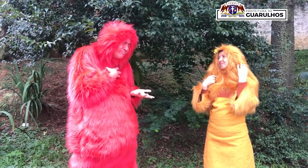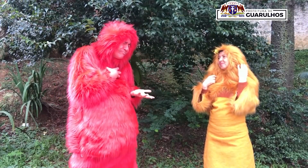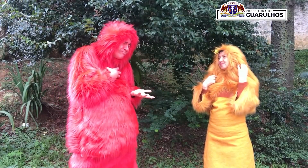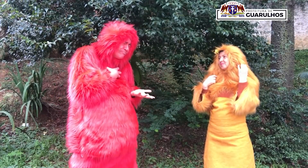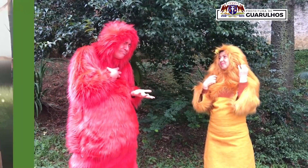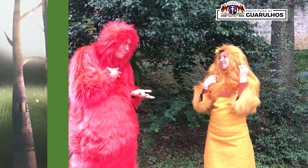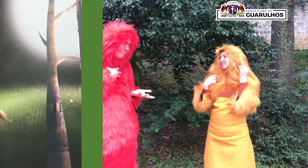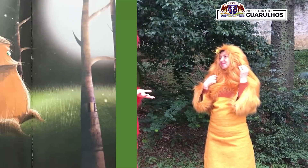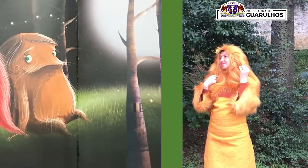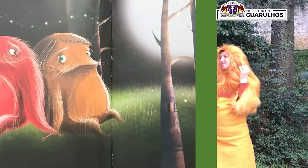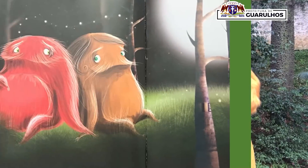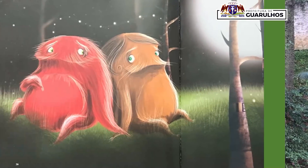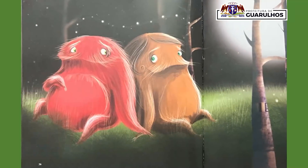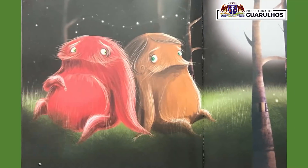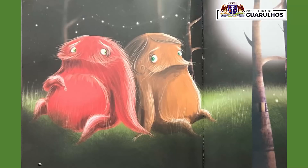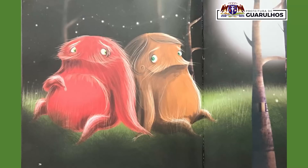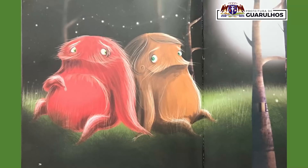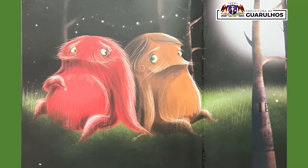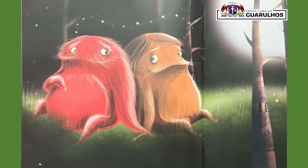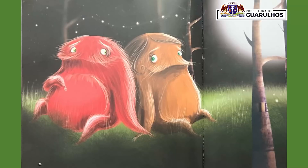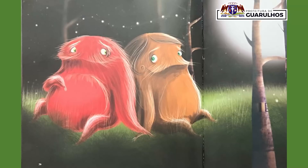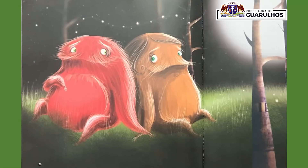senti